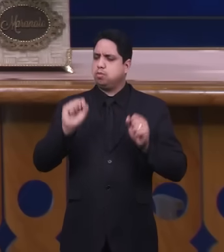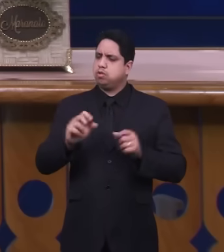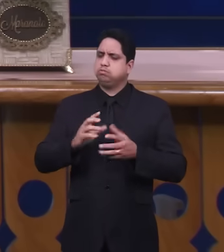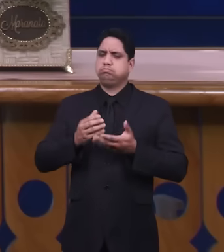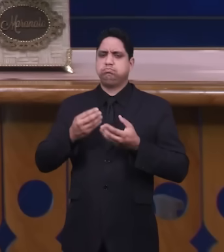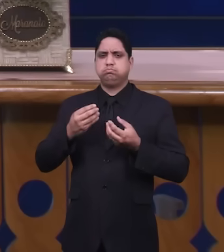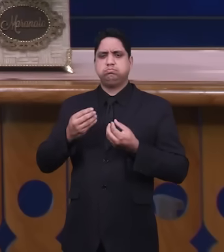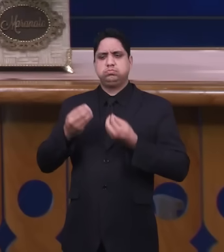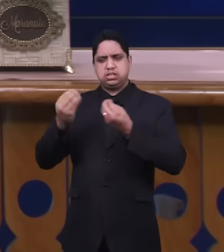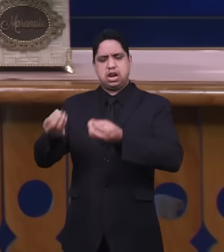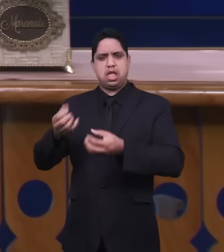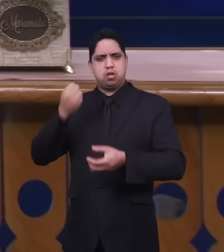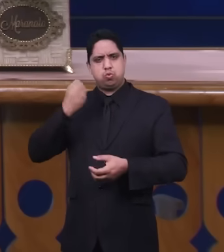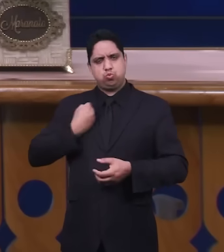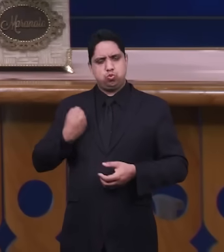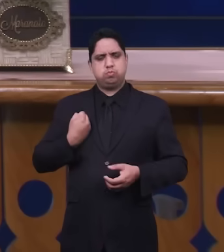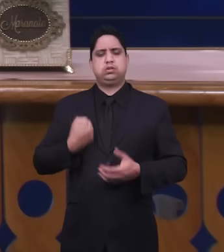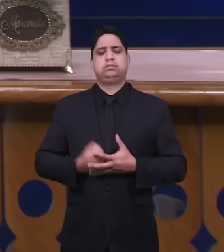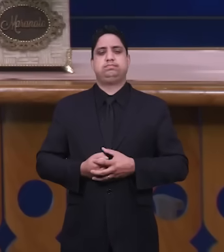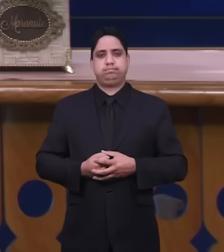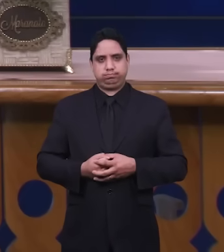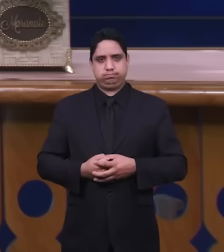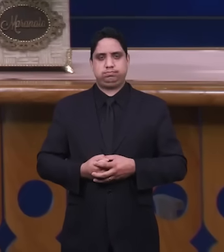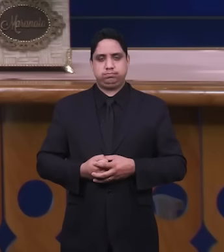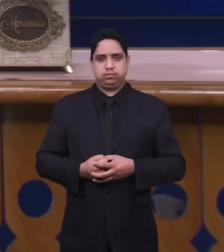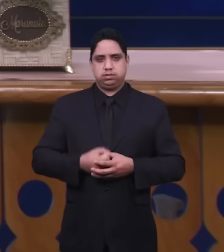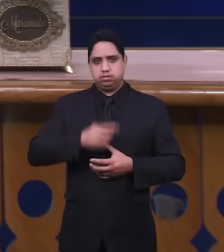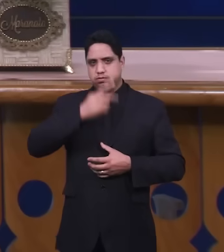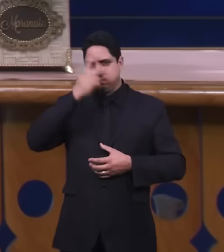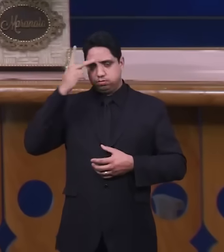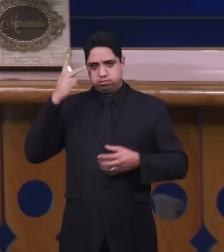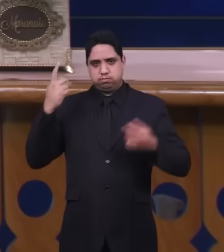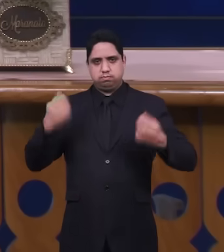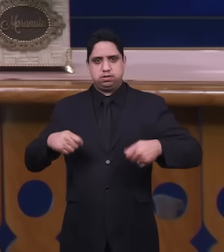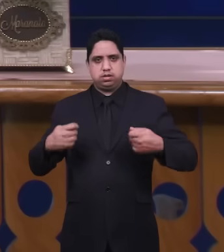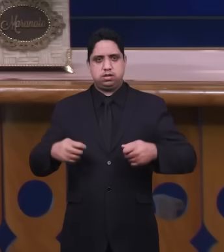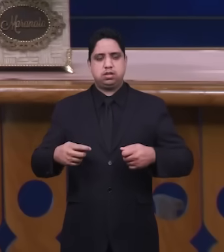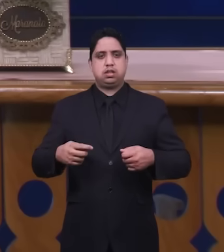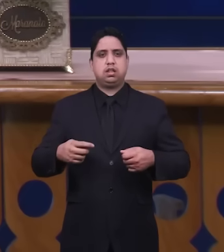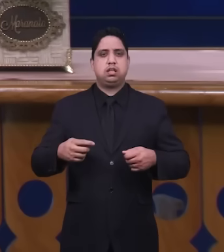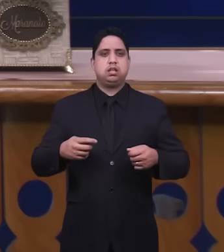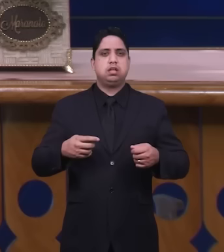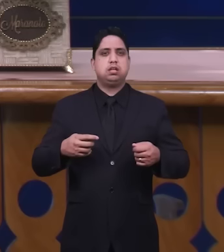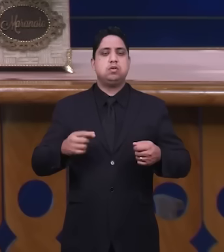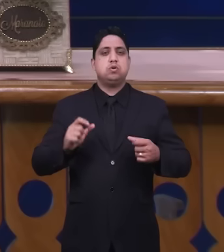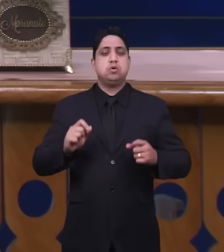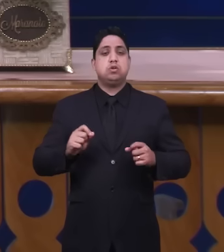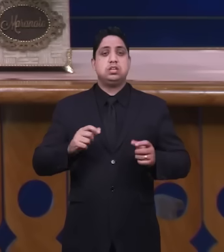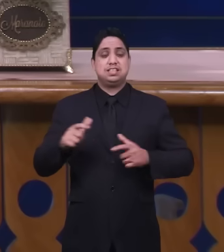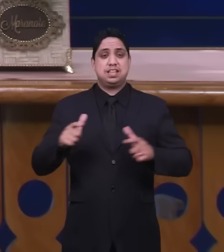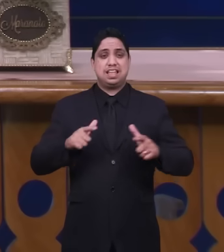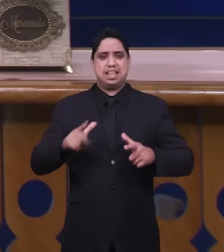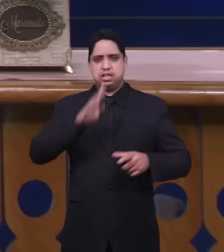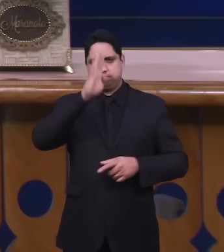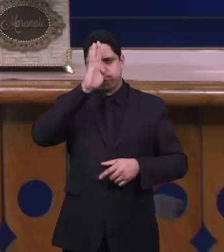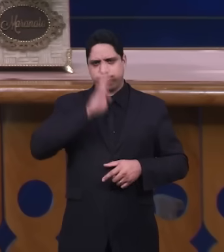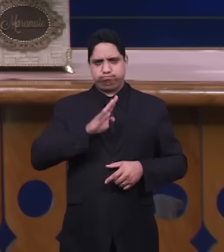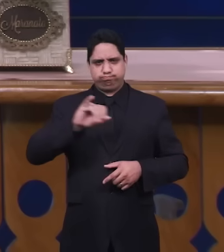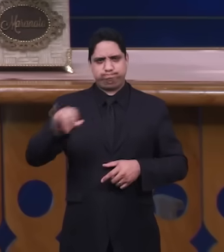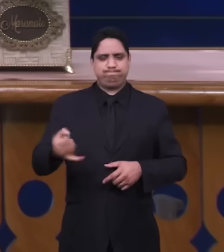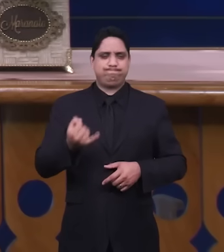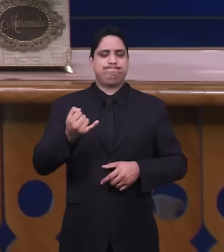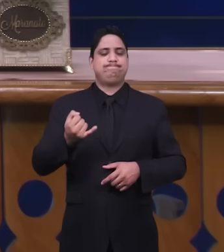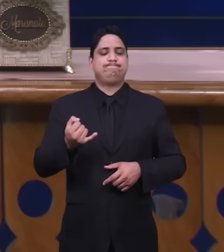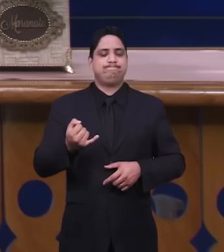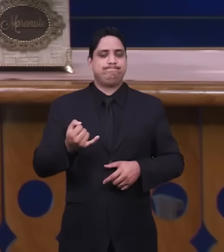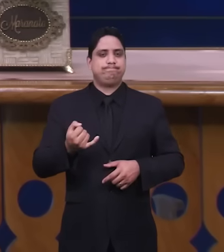em compartilhar esse número com aquelas pessoas que precisam para que elas tenham acesso a esse serviço que é gratuito. A ligação é gratuita,